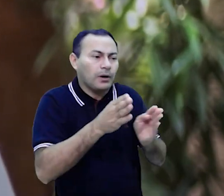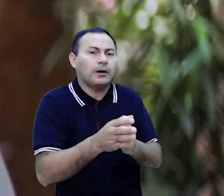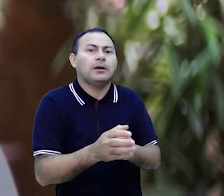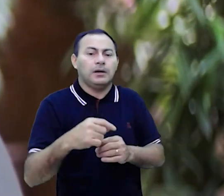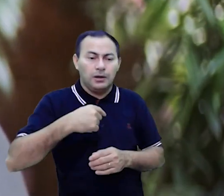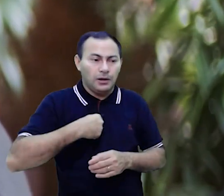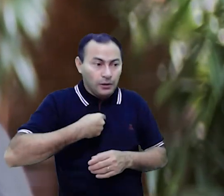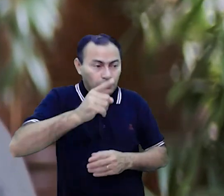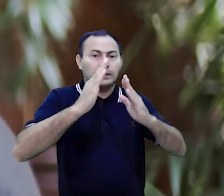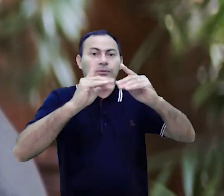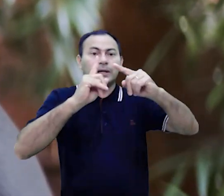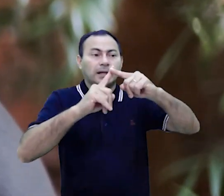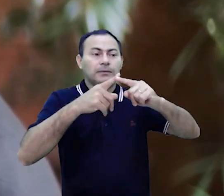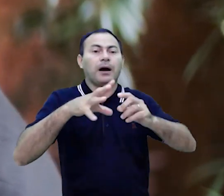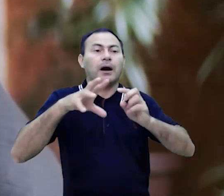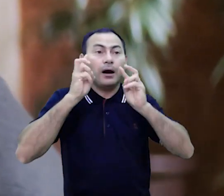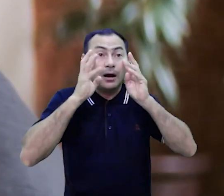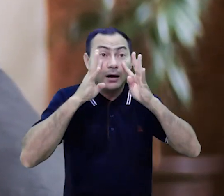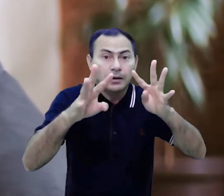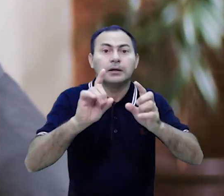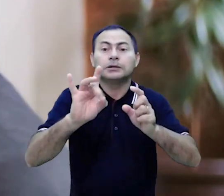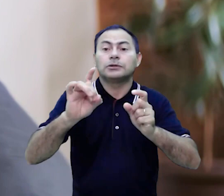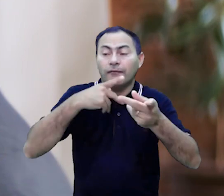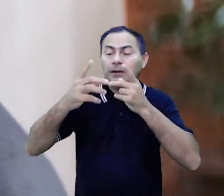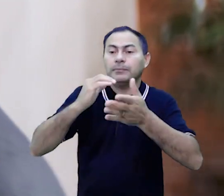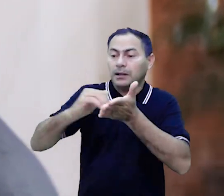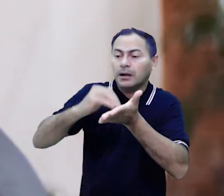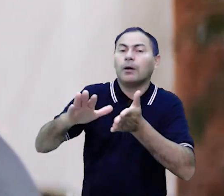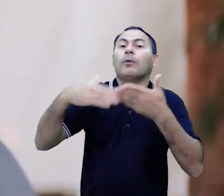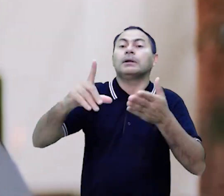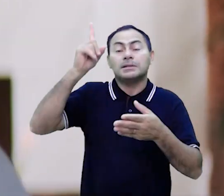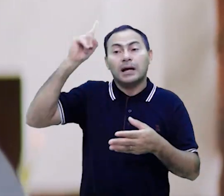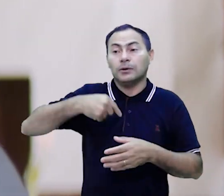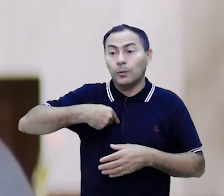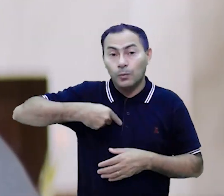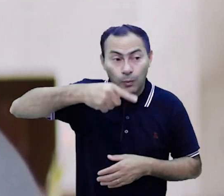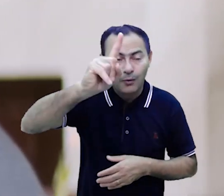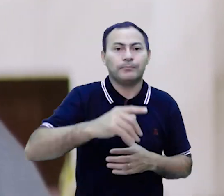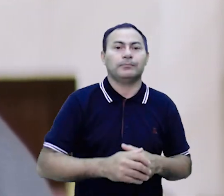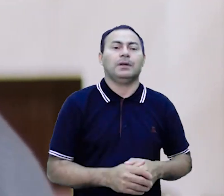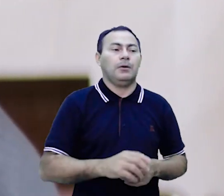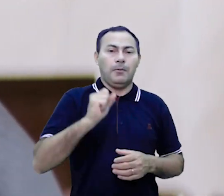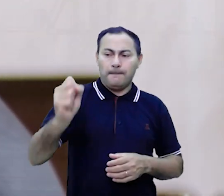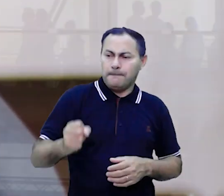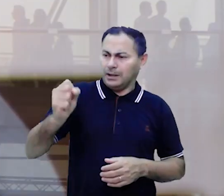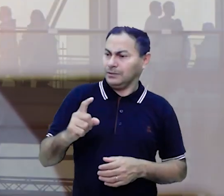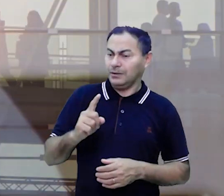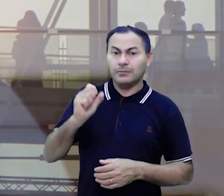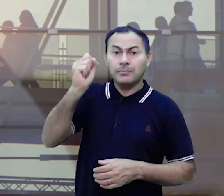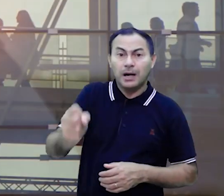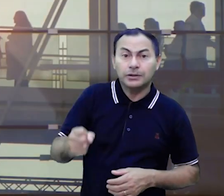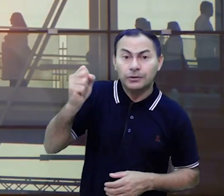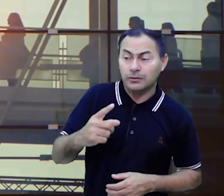baseado nesse conselho, eu vou à sua igreja para lhe ouvir. É só dizer para minha secretária quando será e eu estarei lá. O